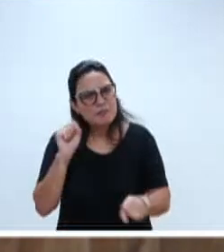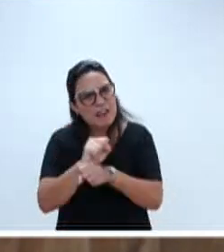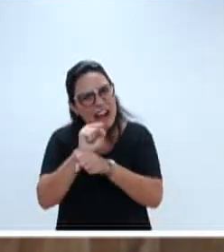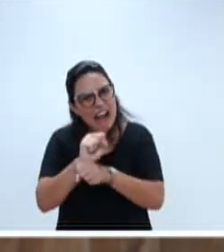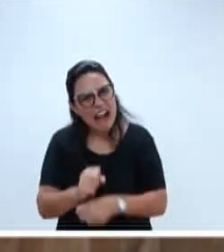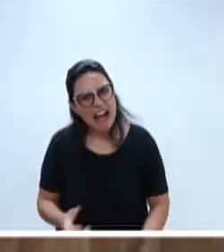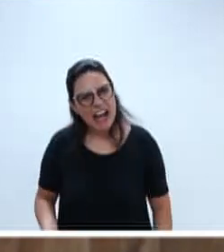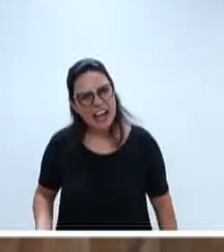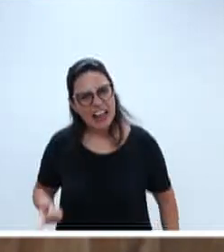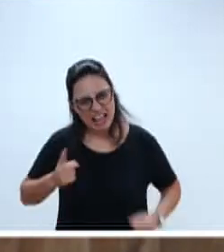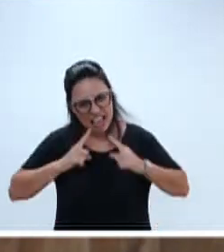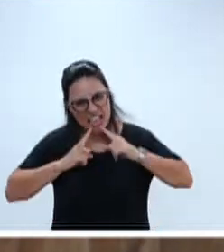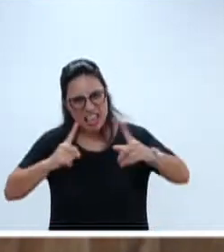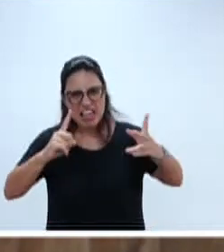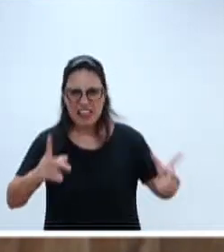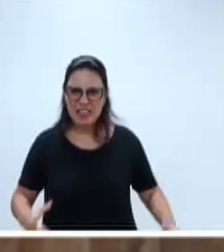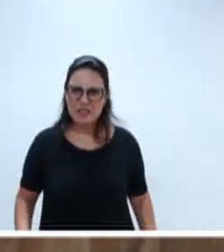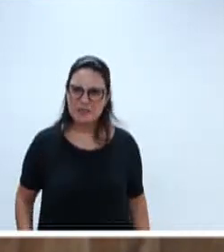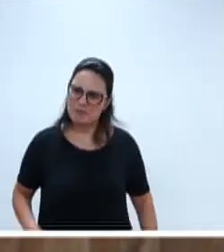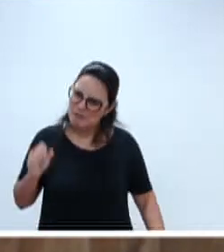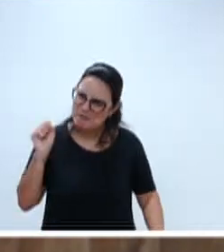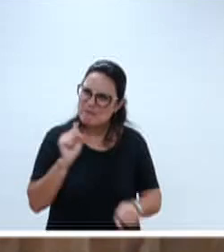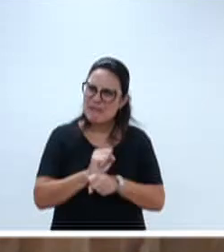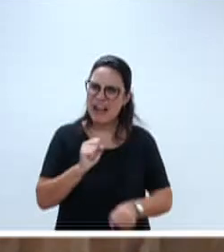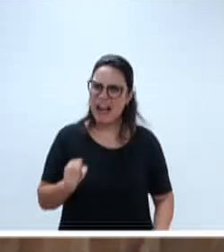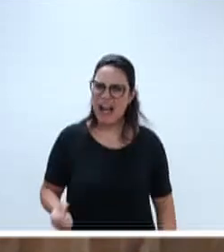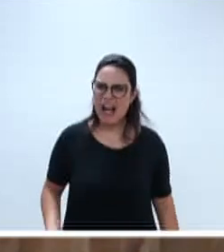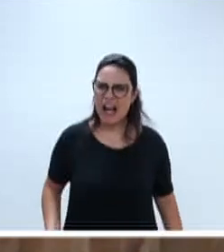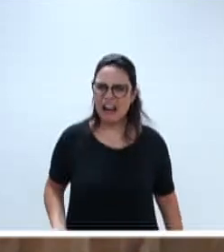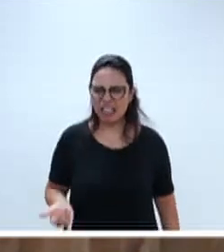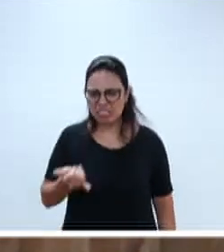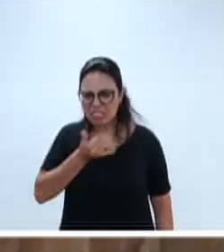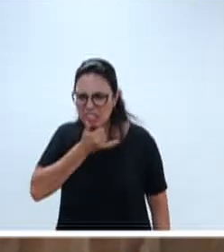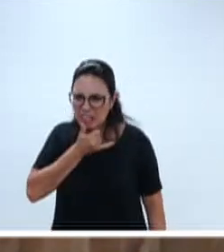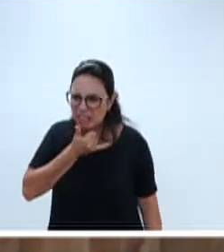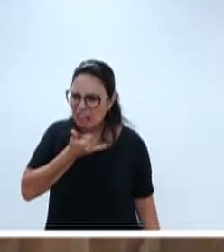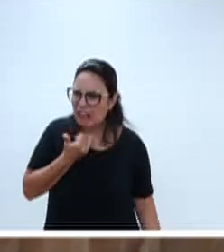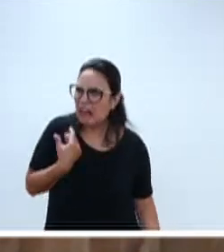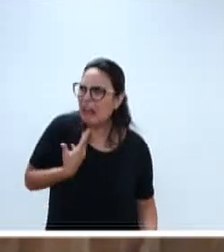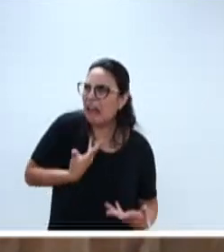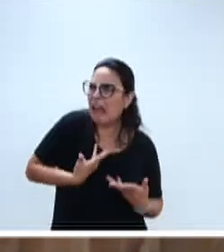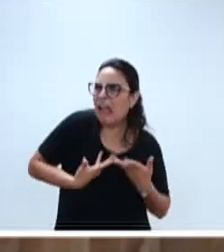um lamentador, um murmurador, uma pessoa triste, amarga.